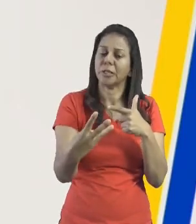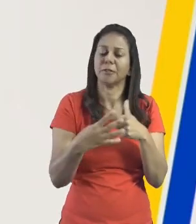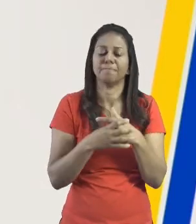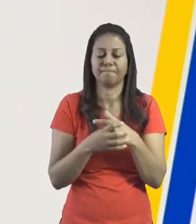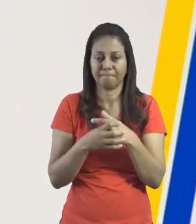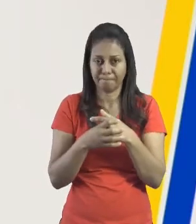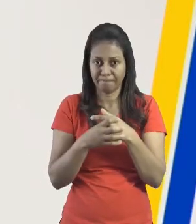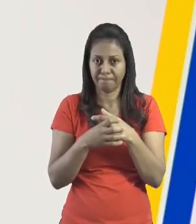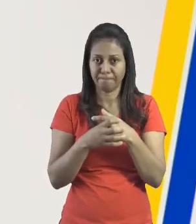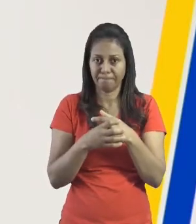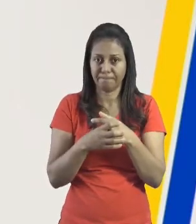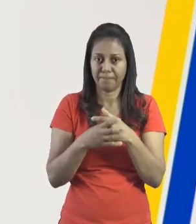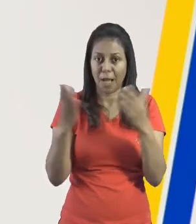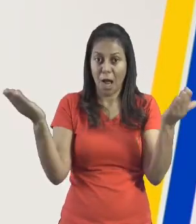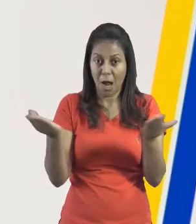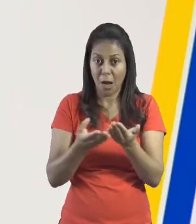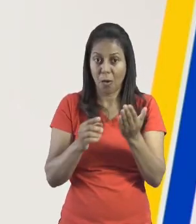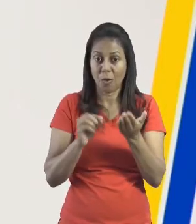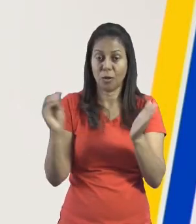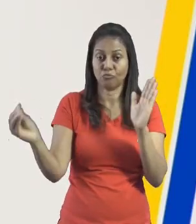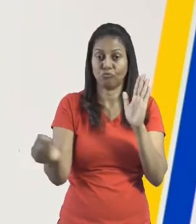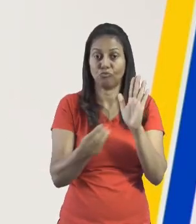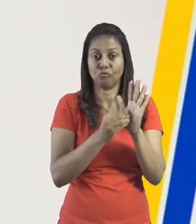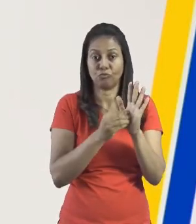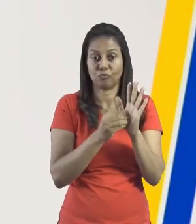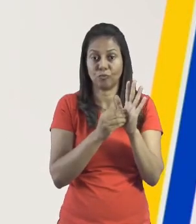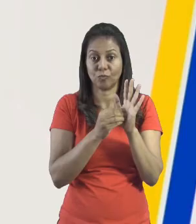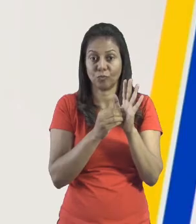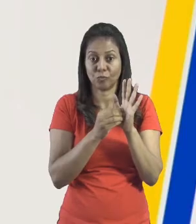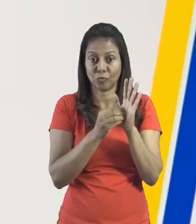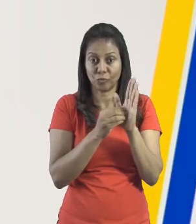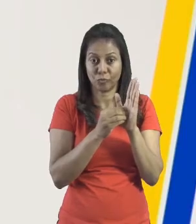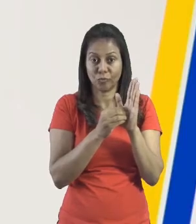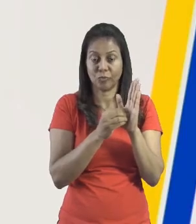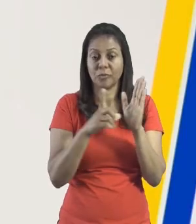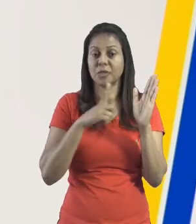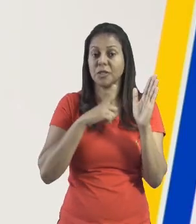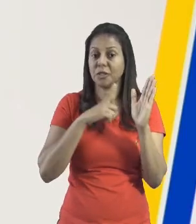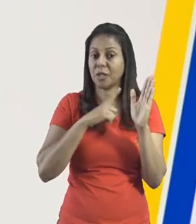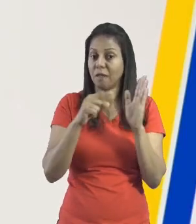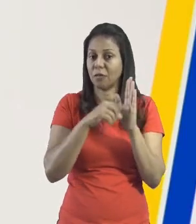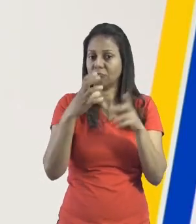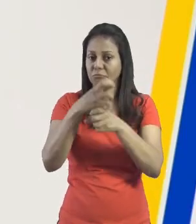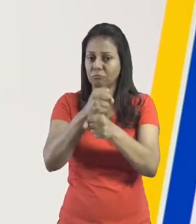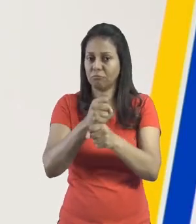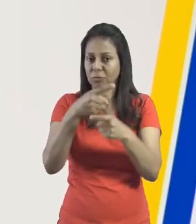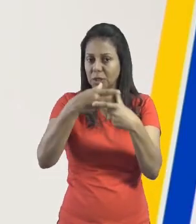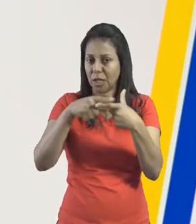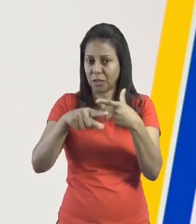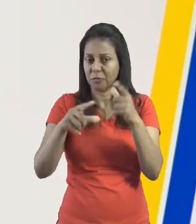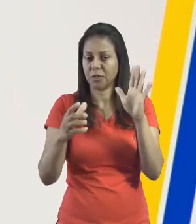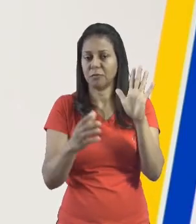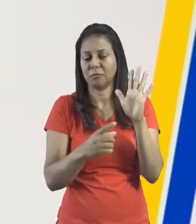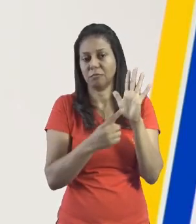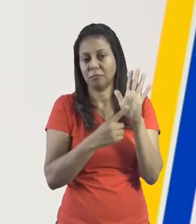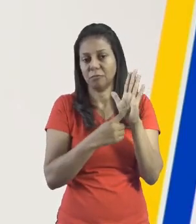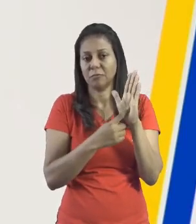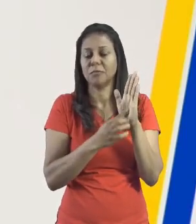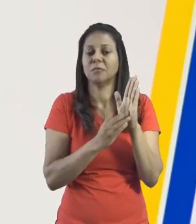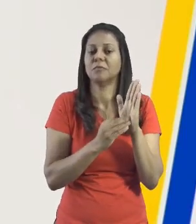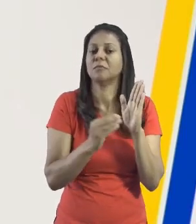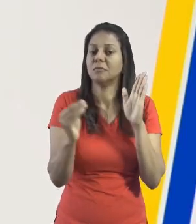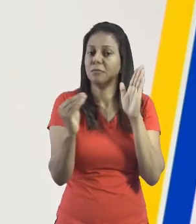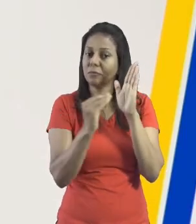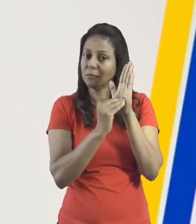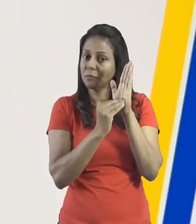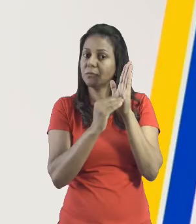ok? Então, vamos colocar aqui o que nós obtivemos dessas nossas divisões. E aí, eu tenho